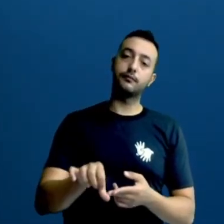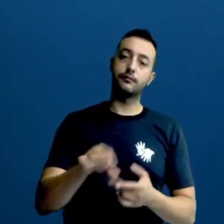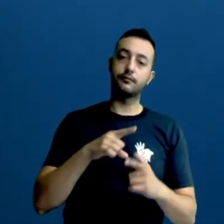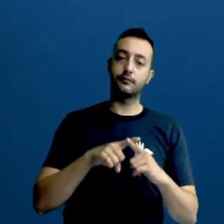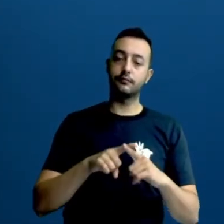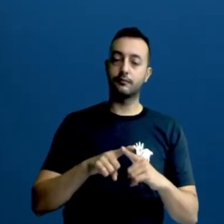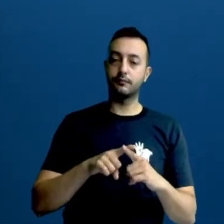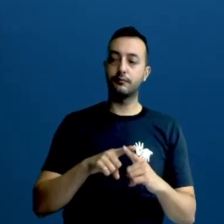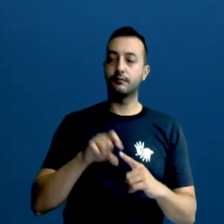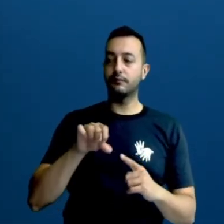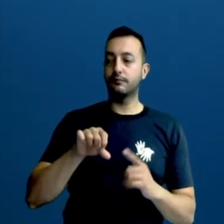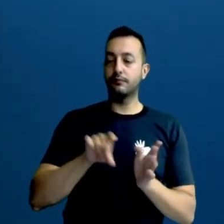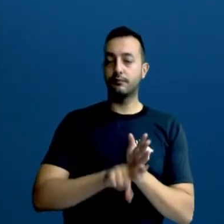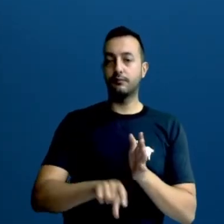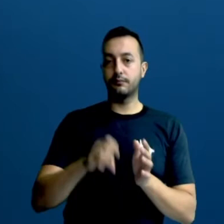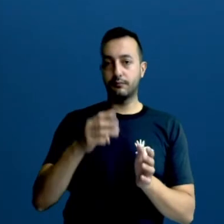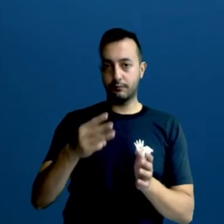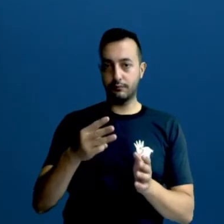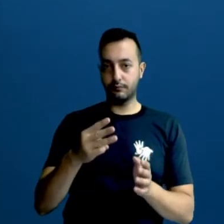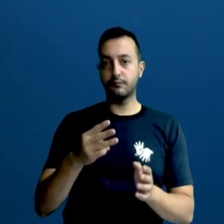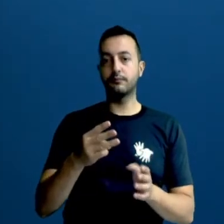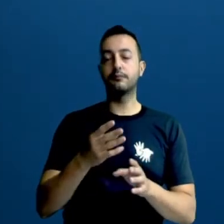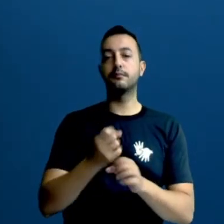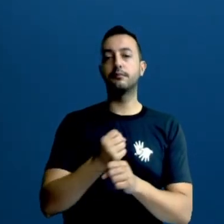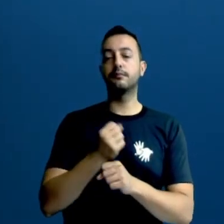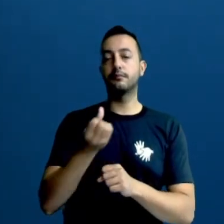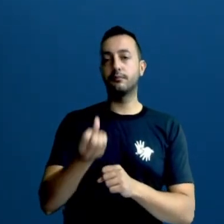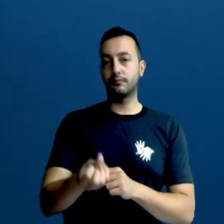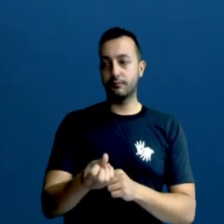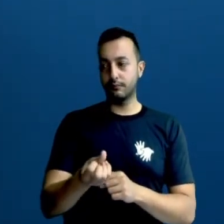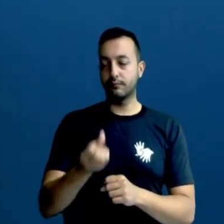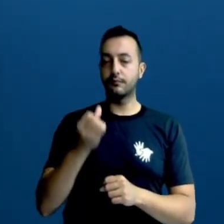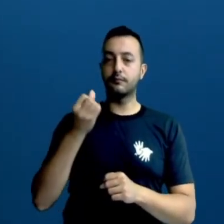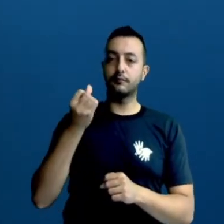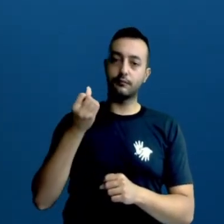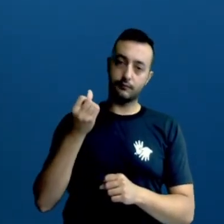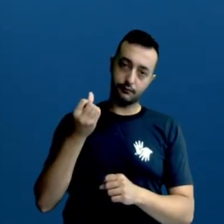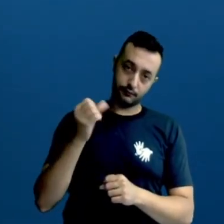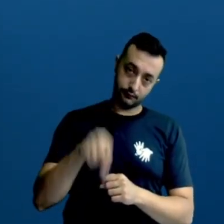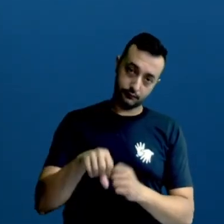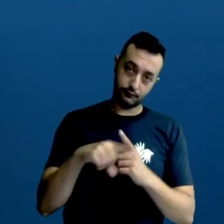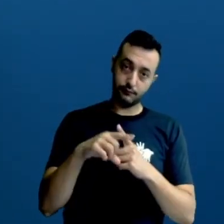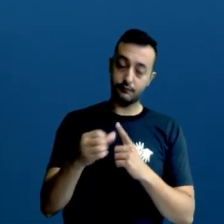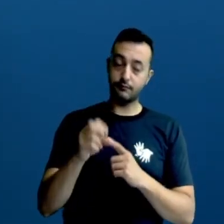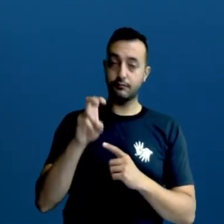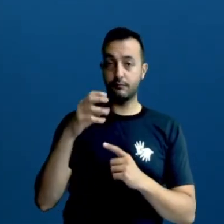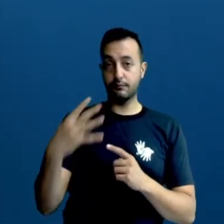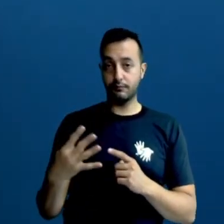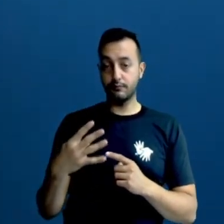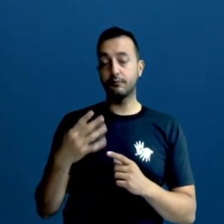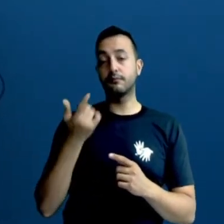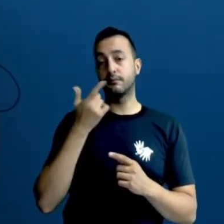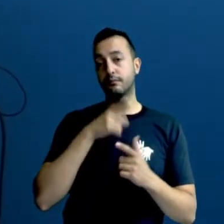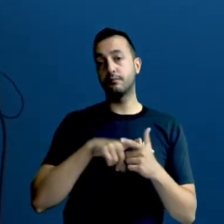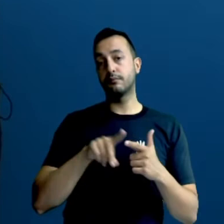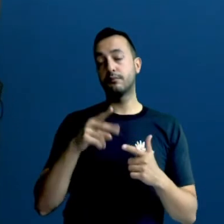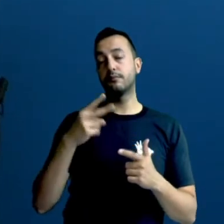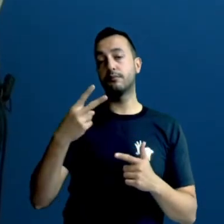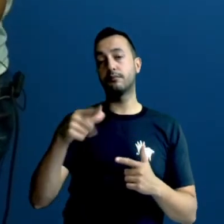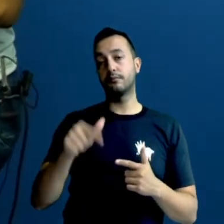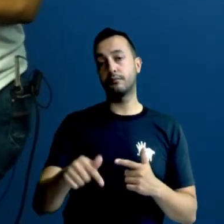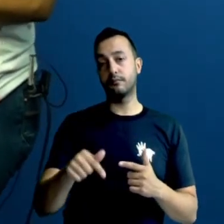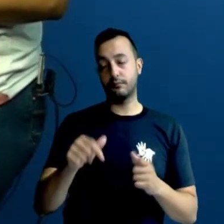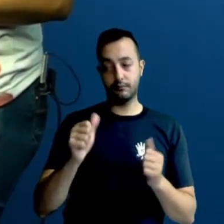vezes 9 menos 3, que vai dar 6. 9 vezes 6 é 54, dividido por 2, chega no 27.